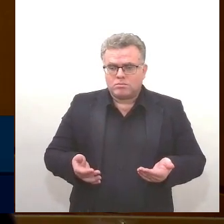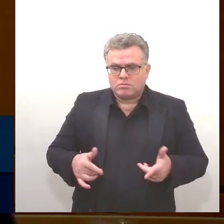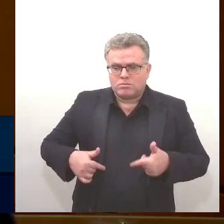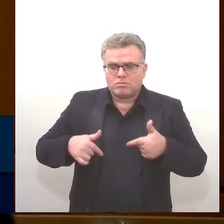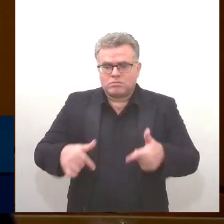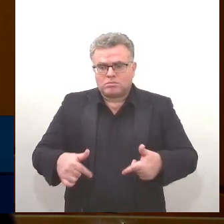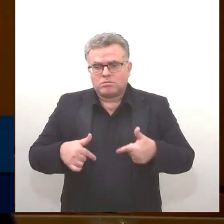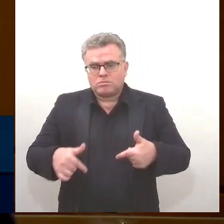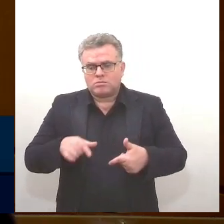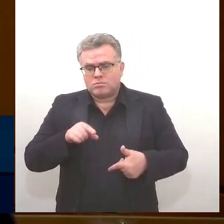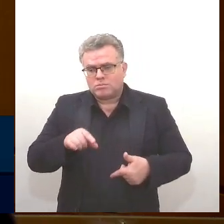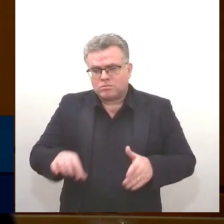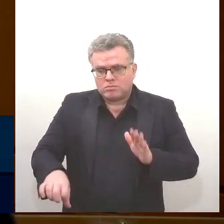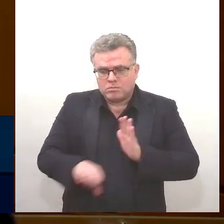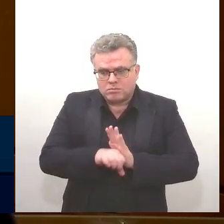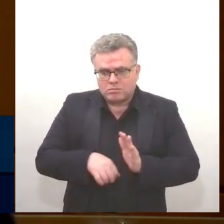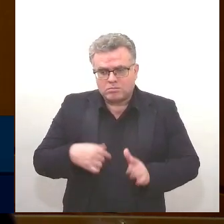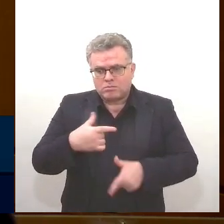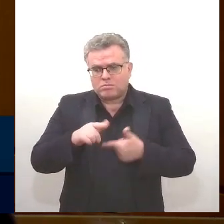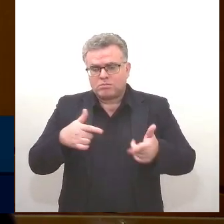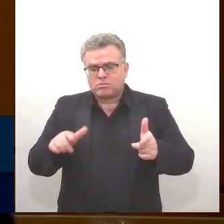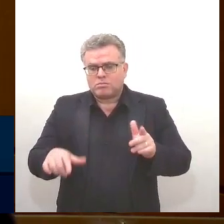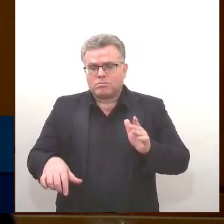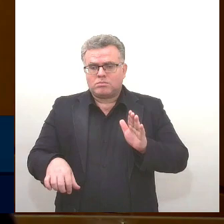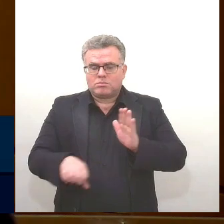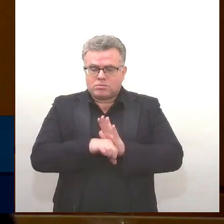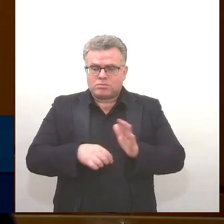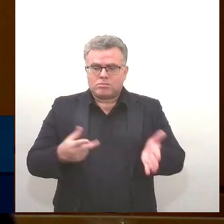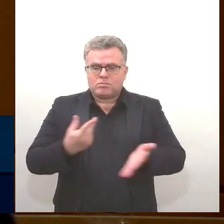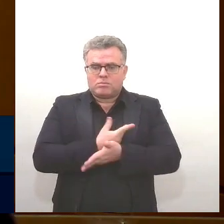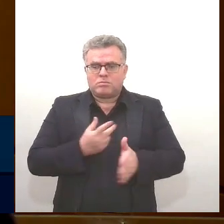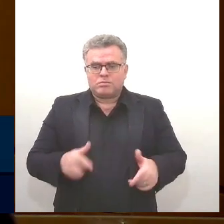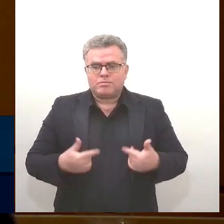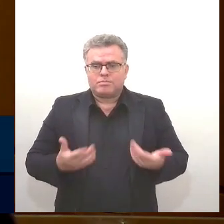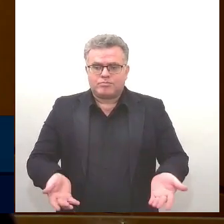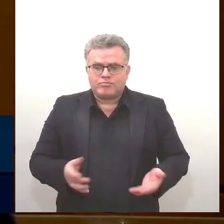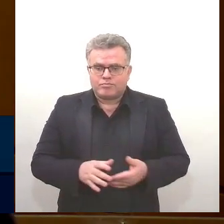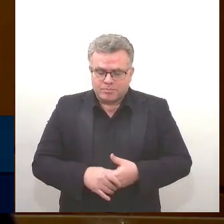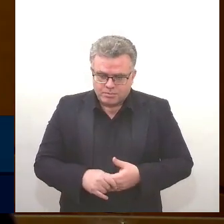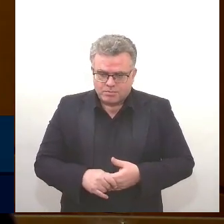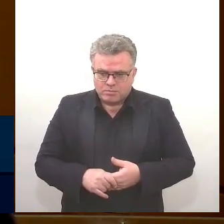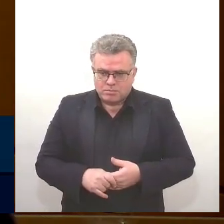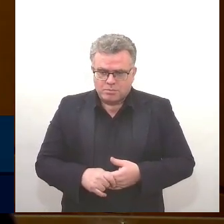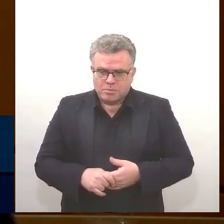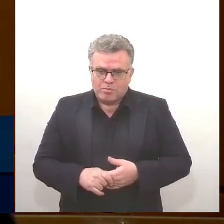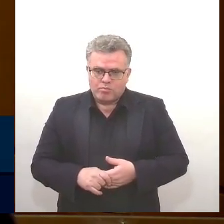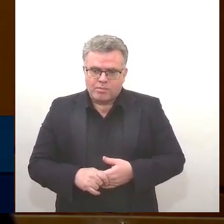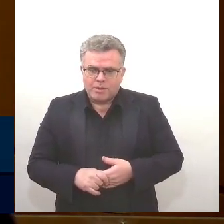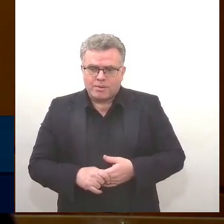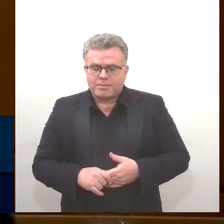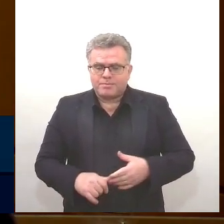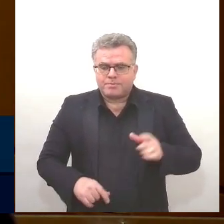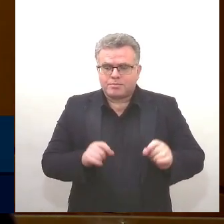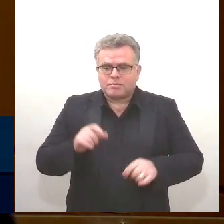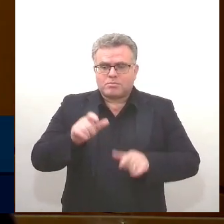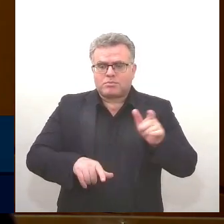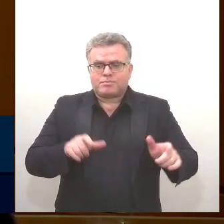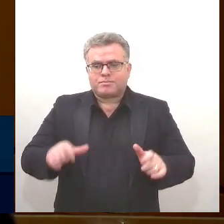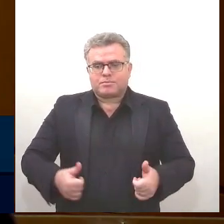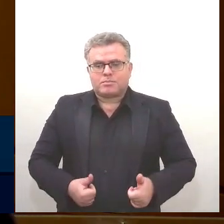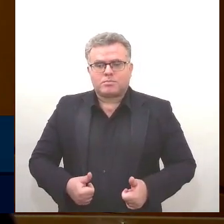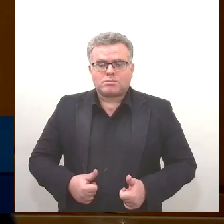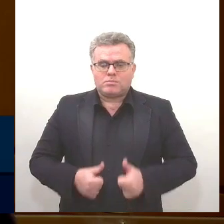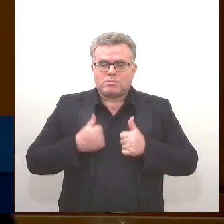mas outros crimes que estão sendo cometidos senhor presidente por pessoas que se acham Acima da Lei